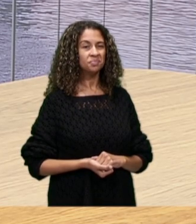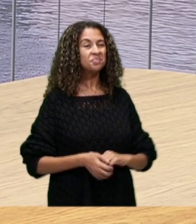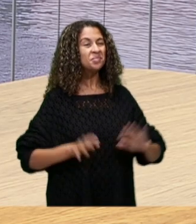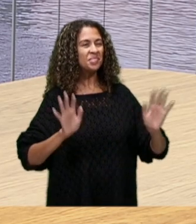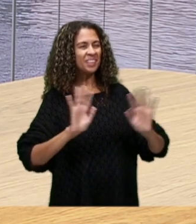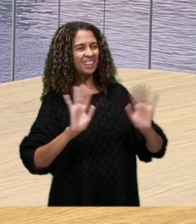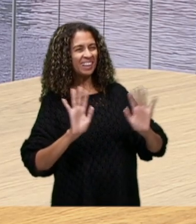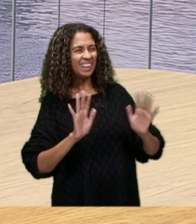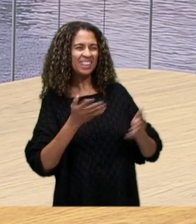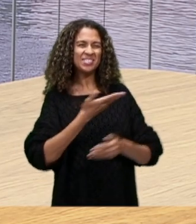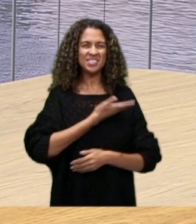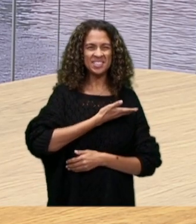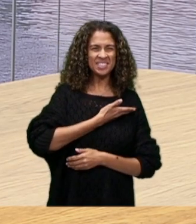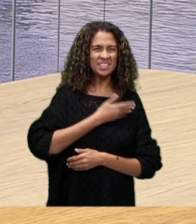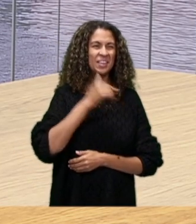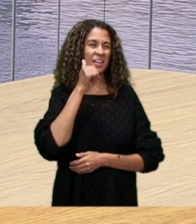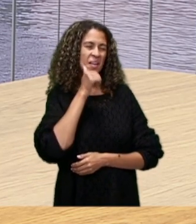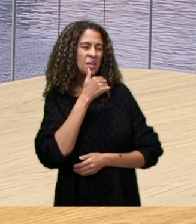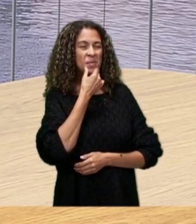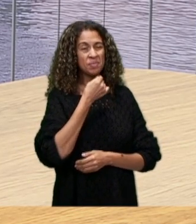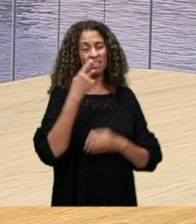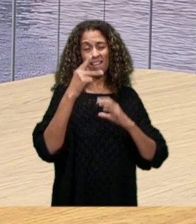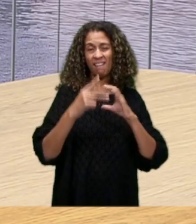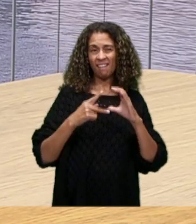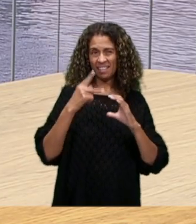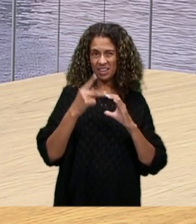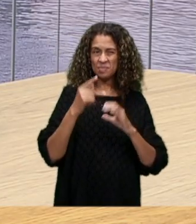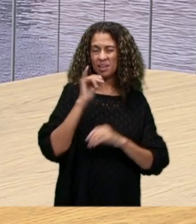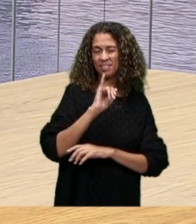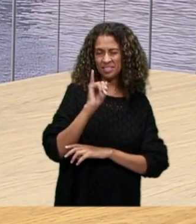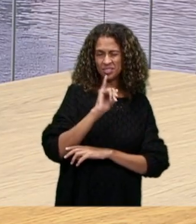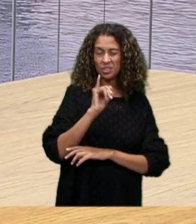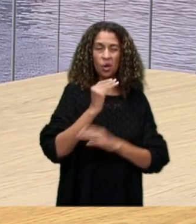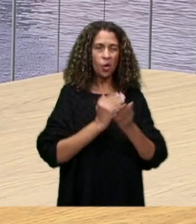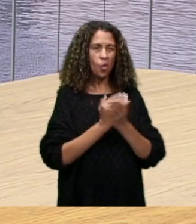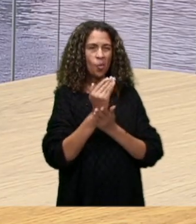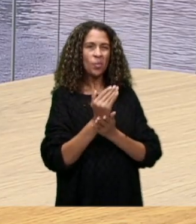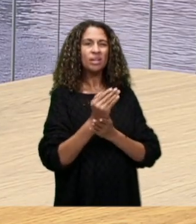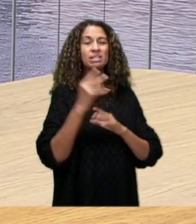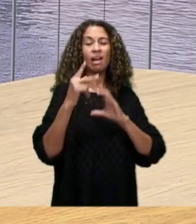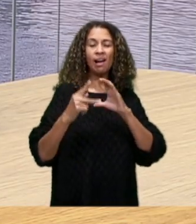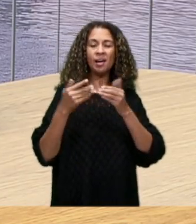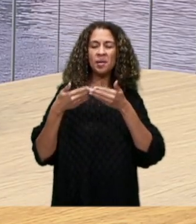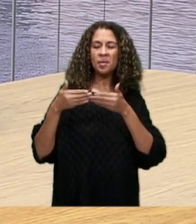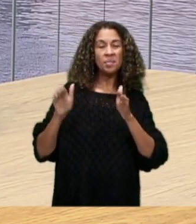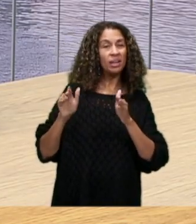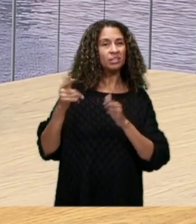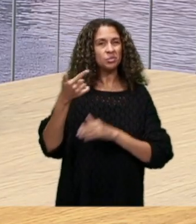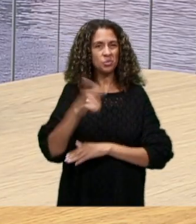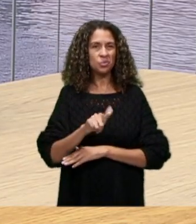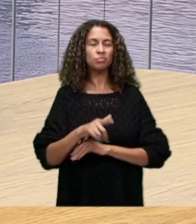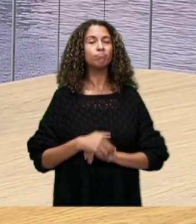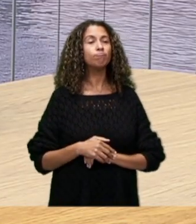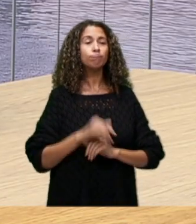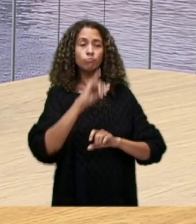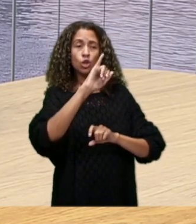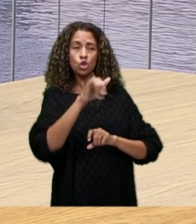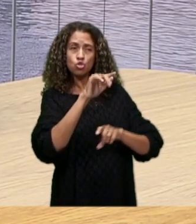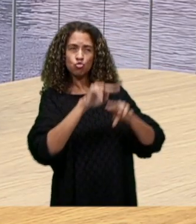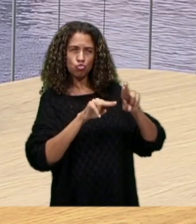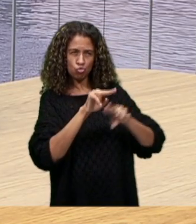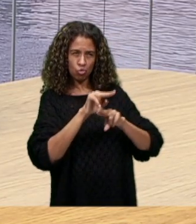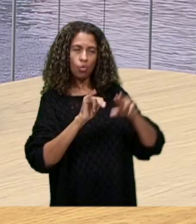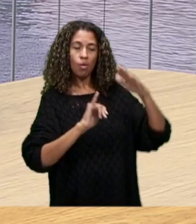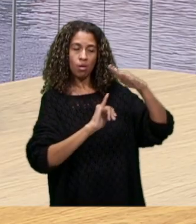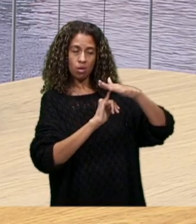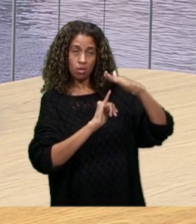Olá, amigos e amigas da TV Câmara Itajaí. Começa agora mais um Câmara Aberta. Em junho, o Instituto Federal de Santa Catarina, o IFSC,